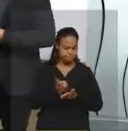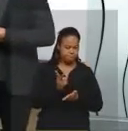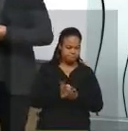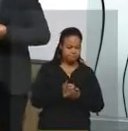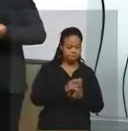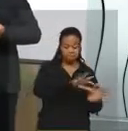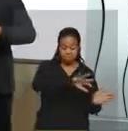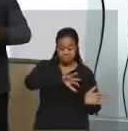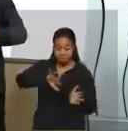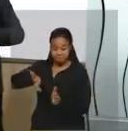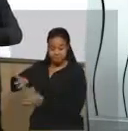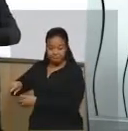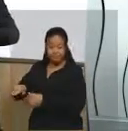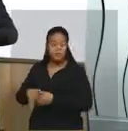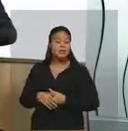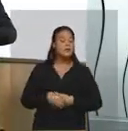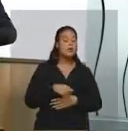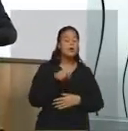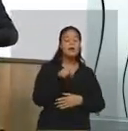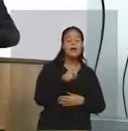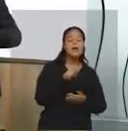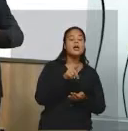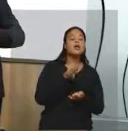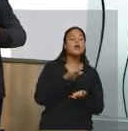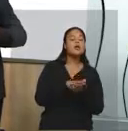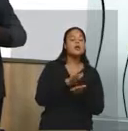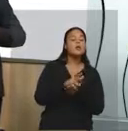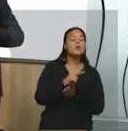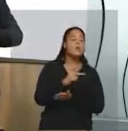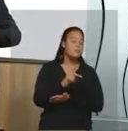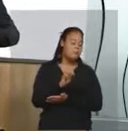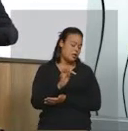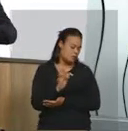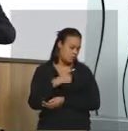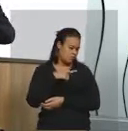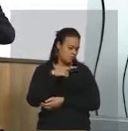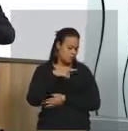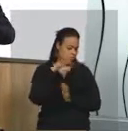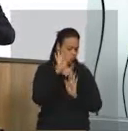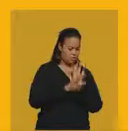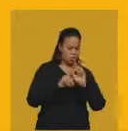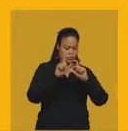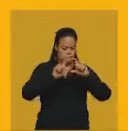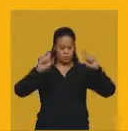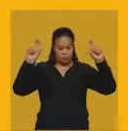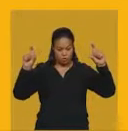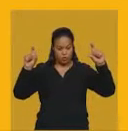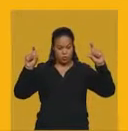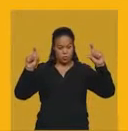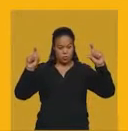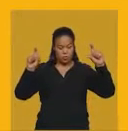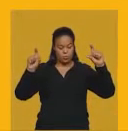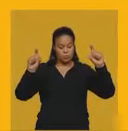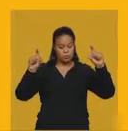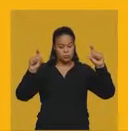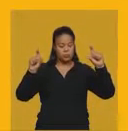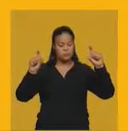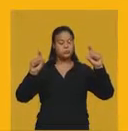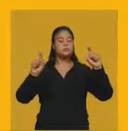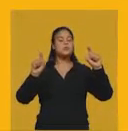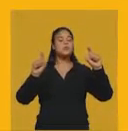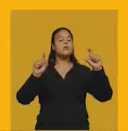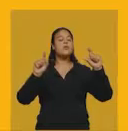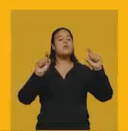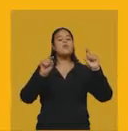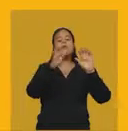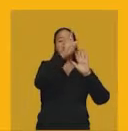Aí no seu PET, nós temos aí um texto que tem este título: Documentário